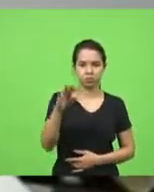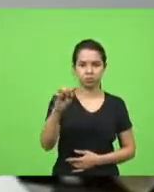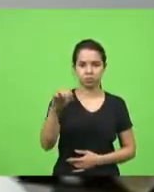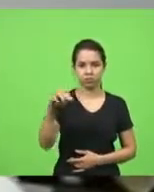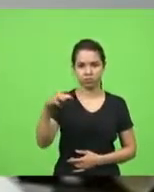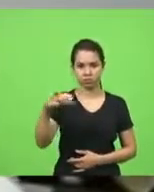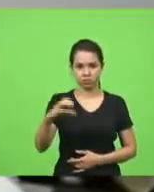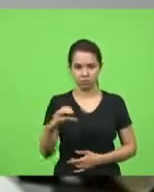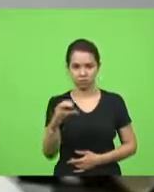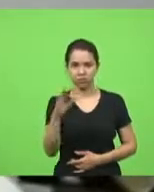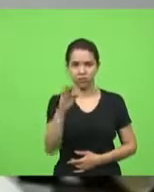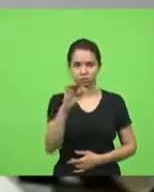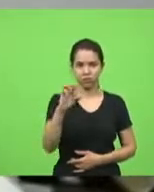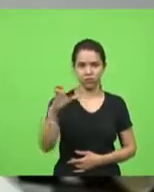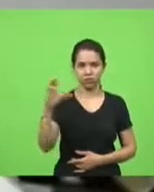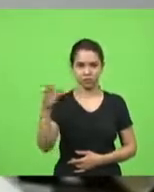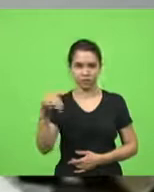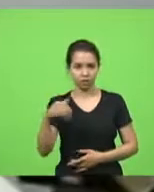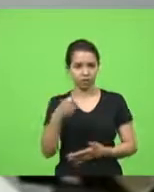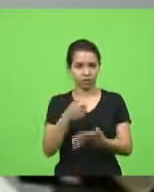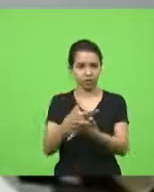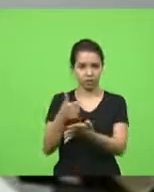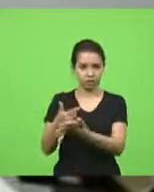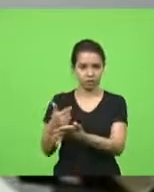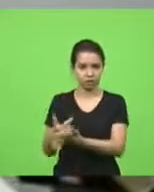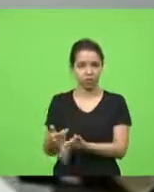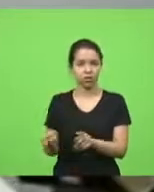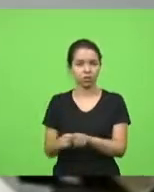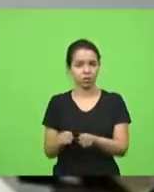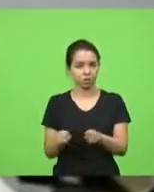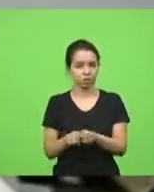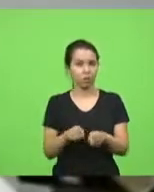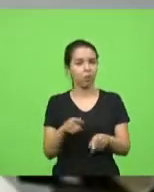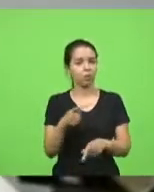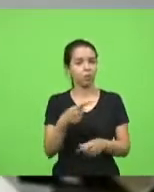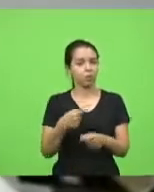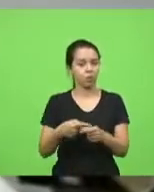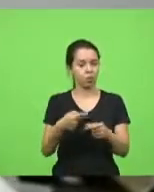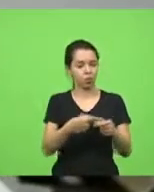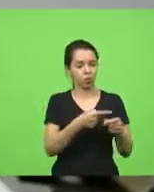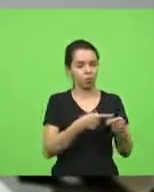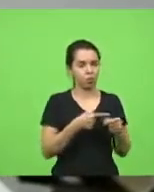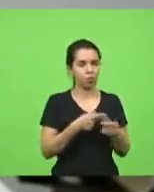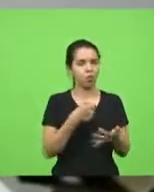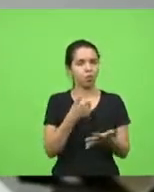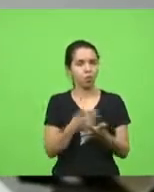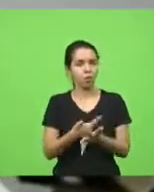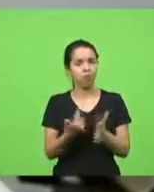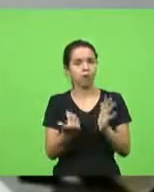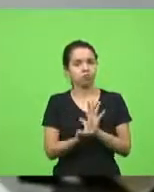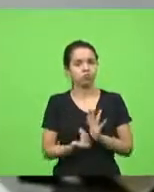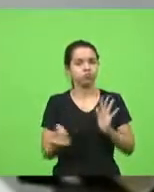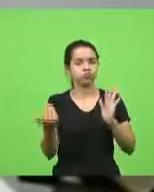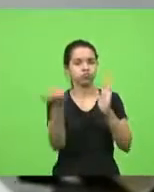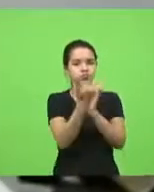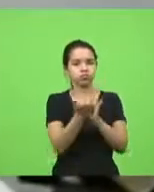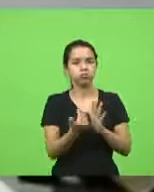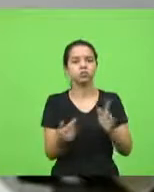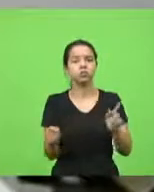a FECAM irá comprar, mas os municípios, através de cartas de intenção, para reforçar também